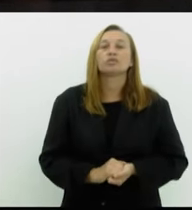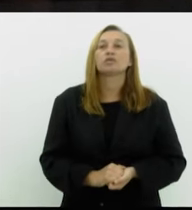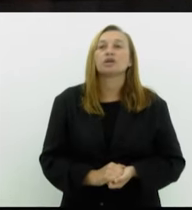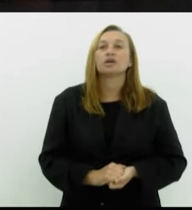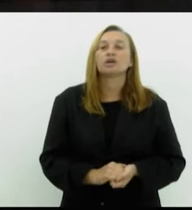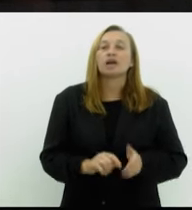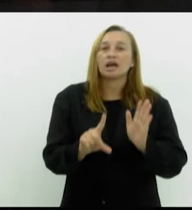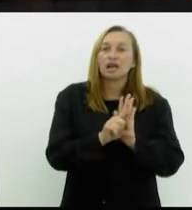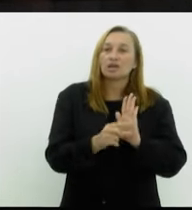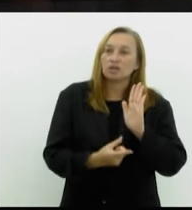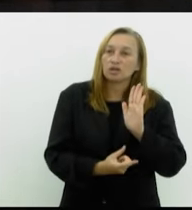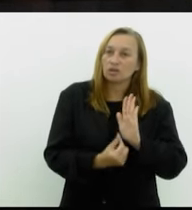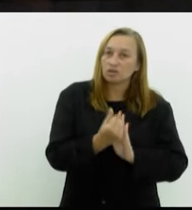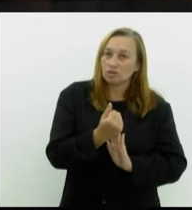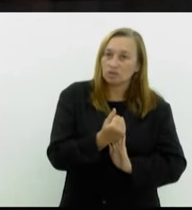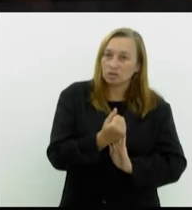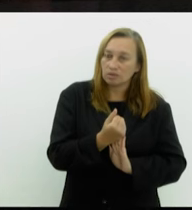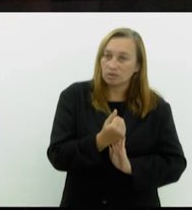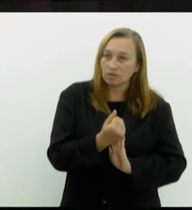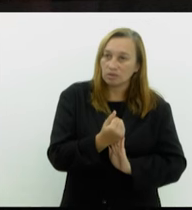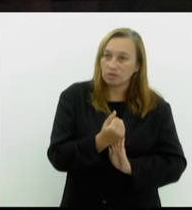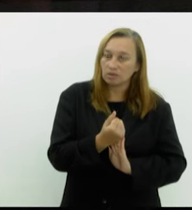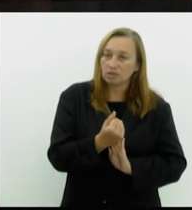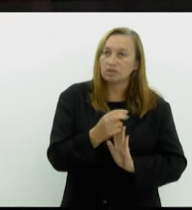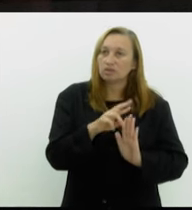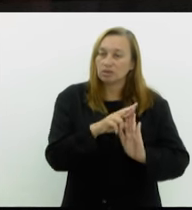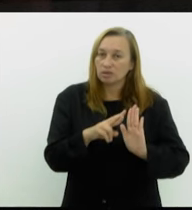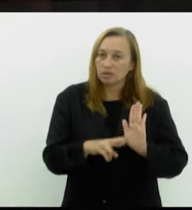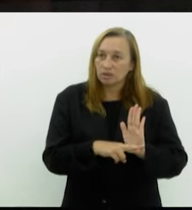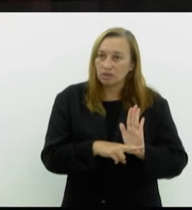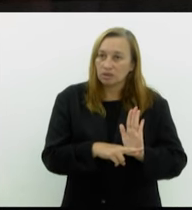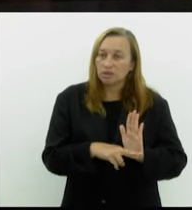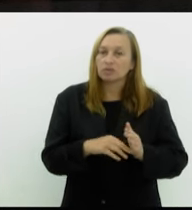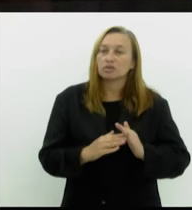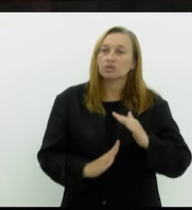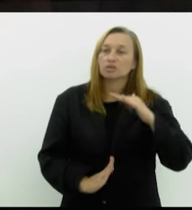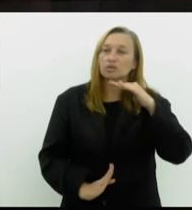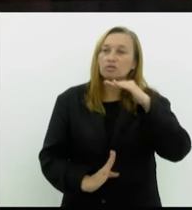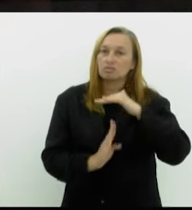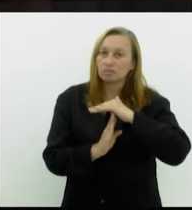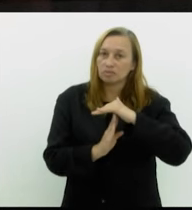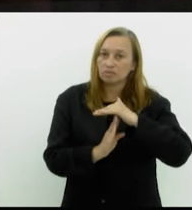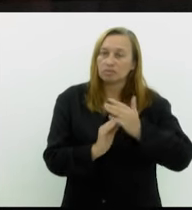LDO, Lei de Diretrizes Orçamentárias, que são as metas